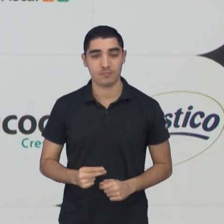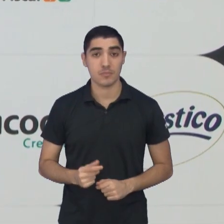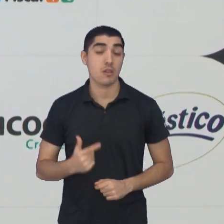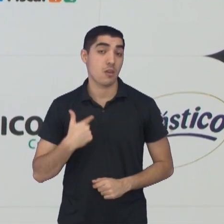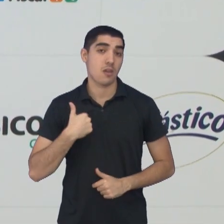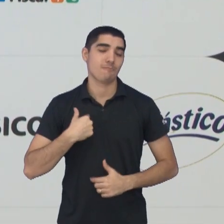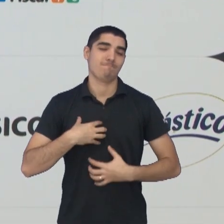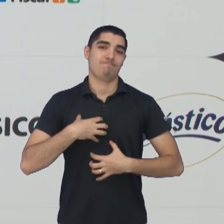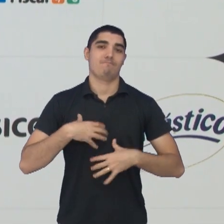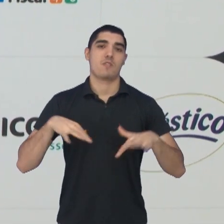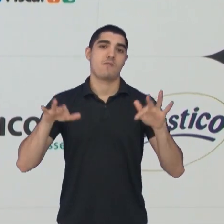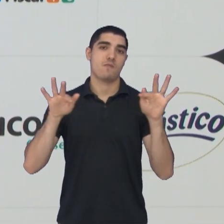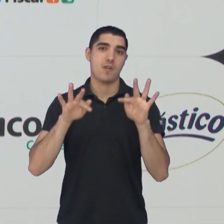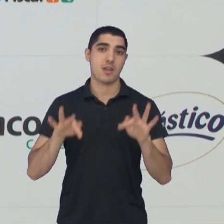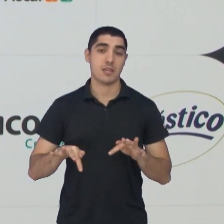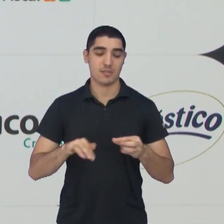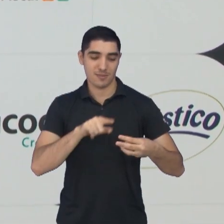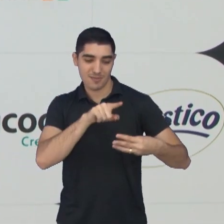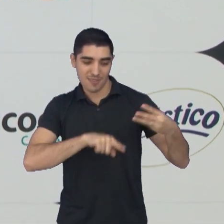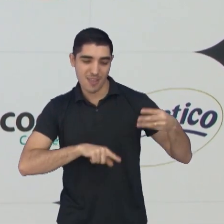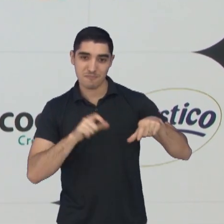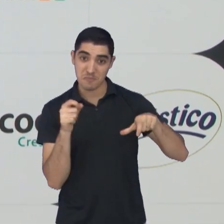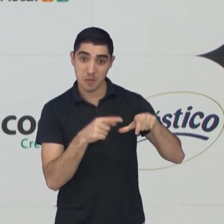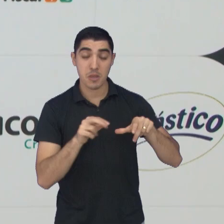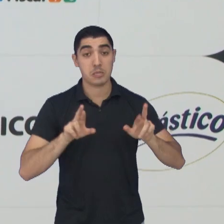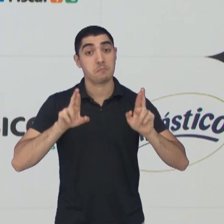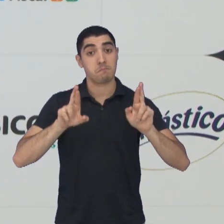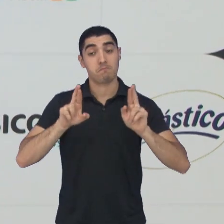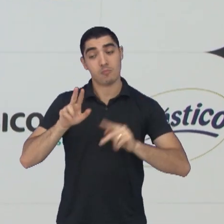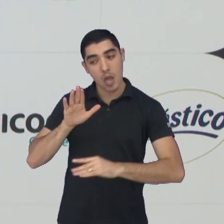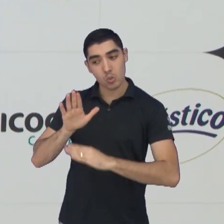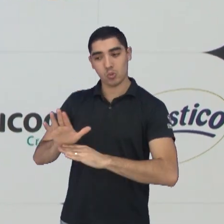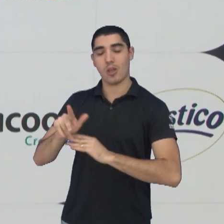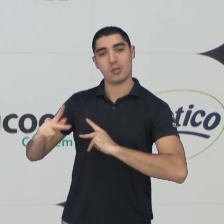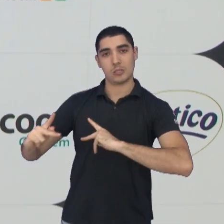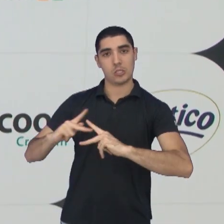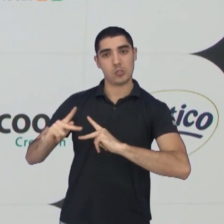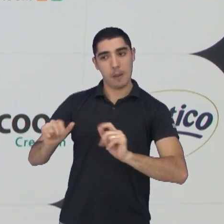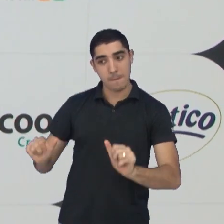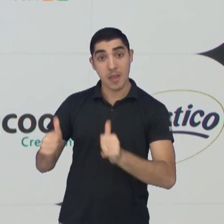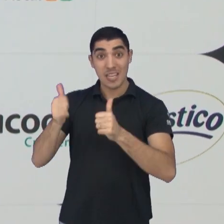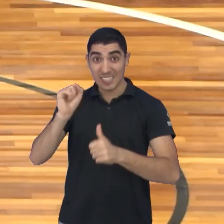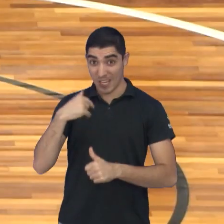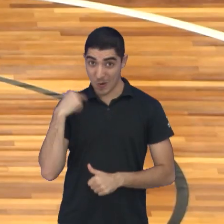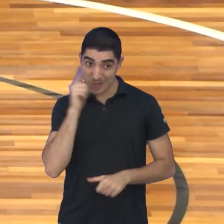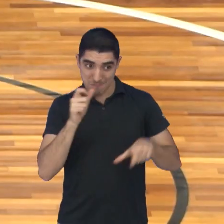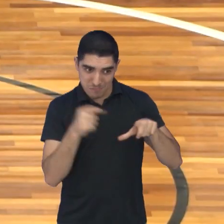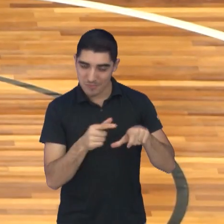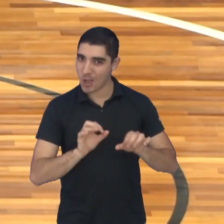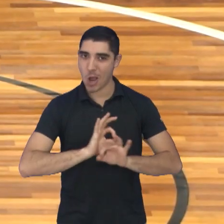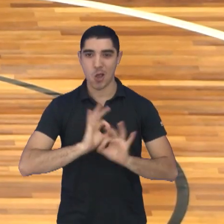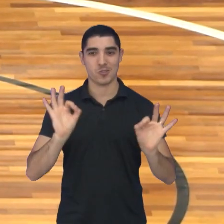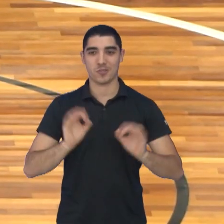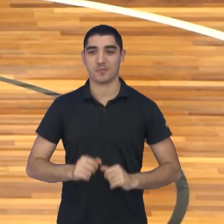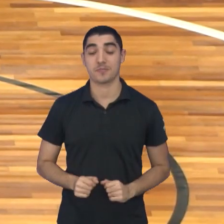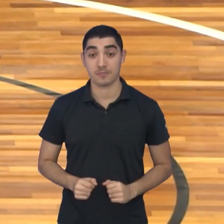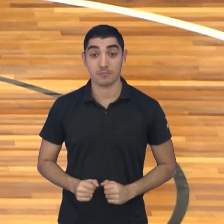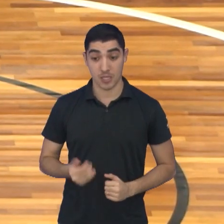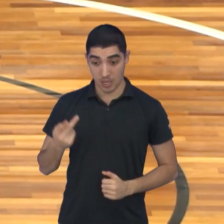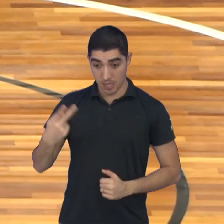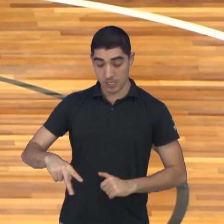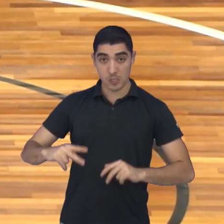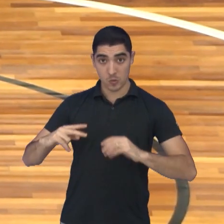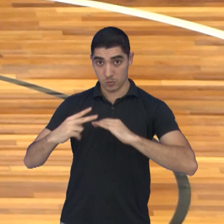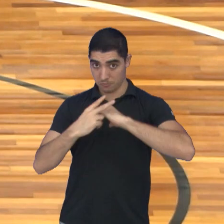com os 3 gols e espero ajudar a minha equipe de alguma forma. Se for fazendo um gol, melhor ainda. E para jogar aqui na arena, o São José